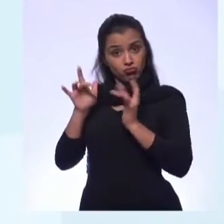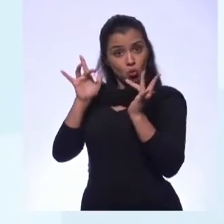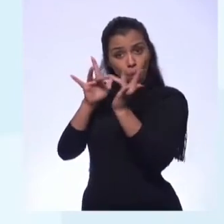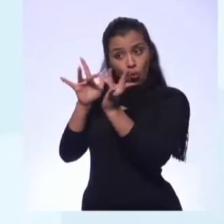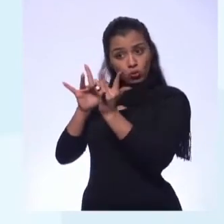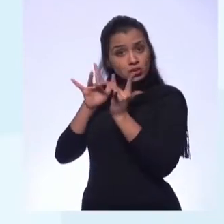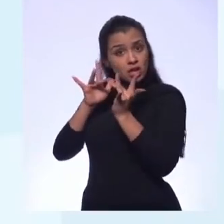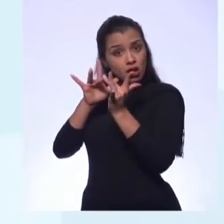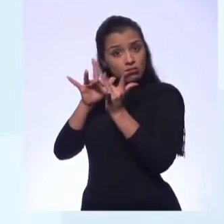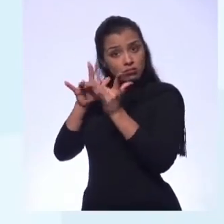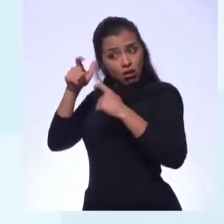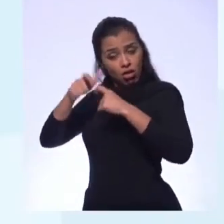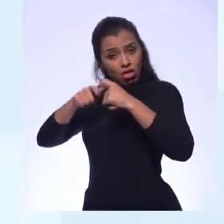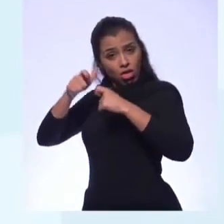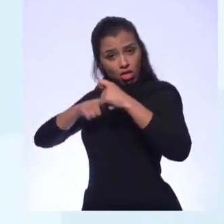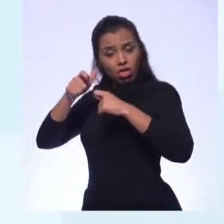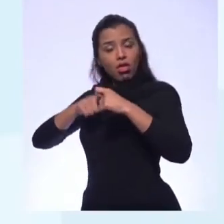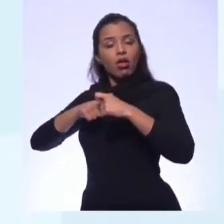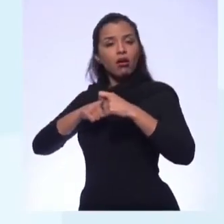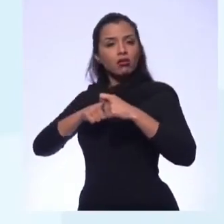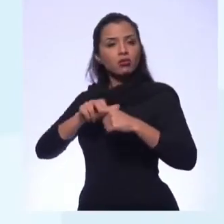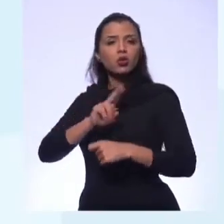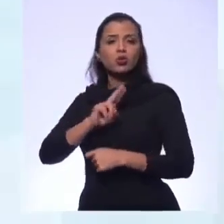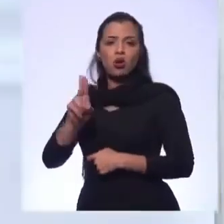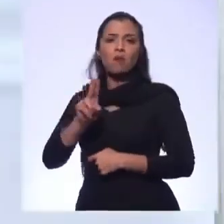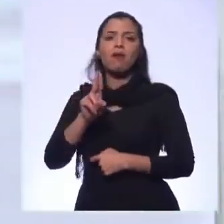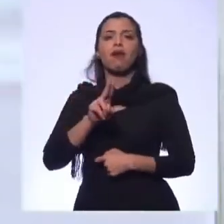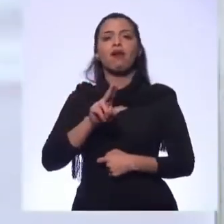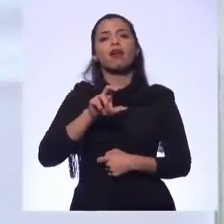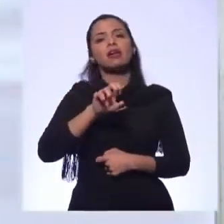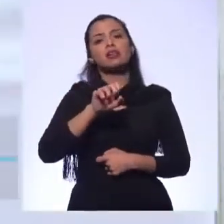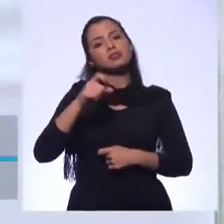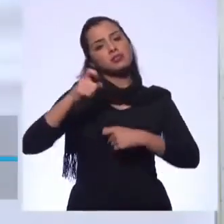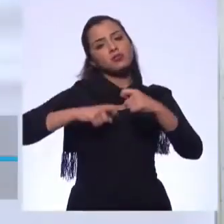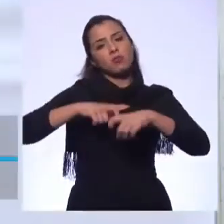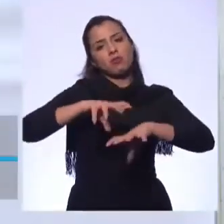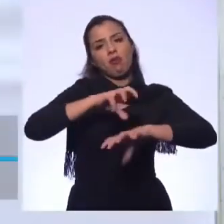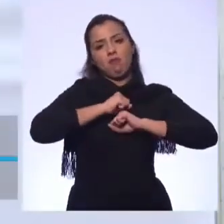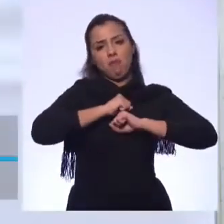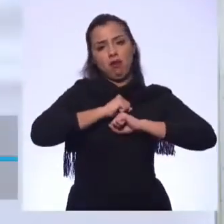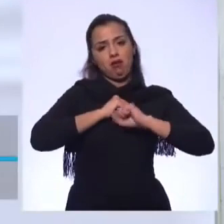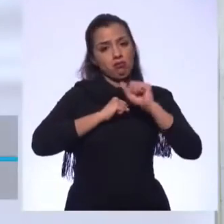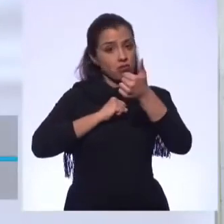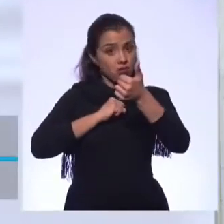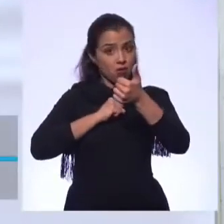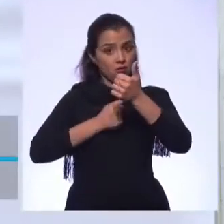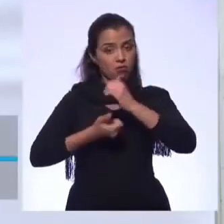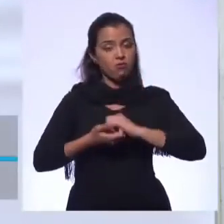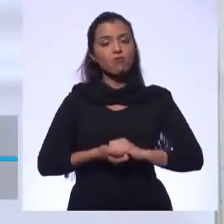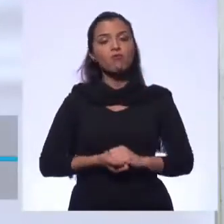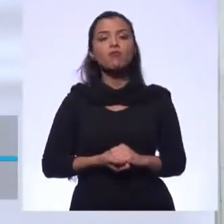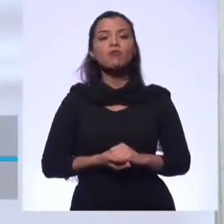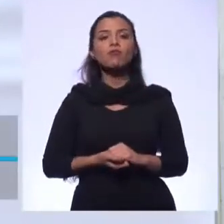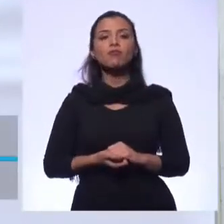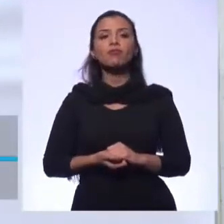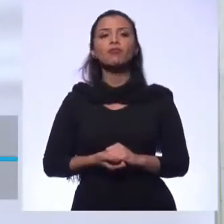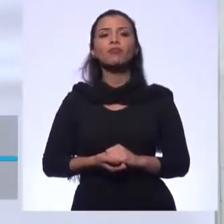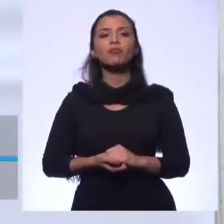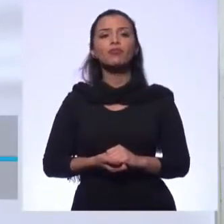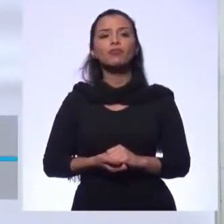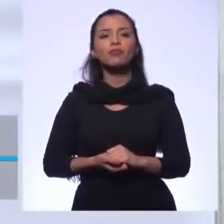íntimo, aí a gente fala que é uma infecção sexualmente transmissível. Tá ok?